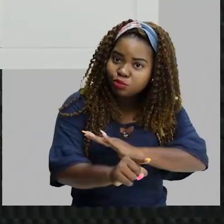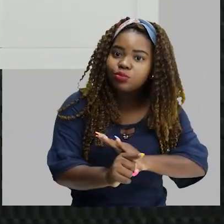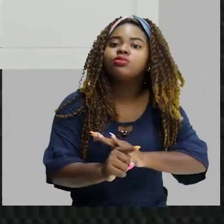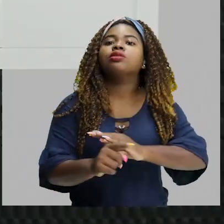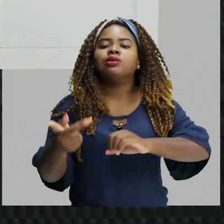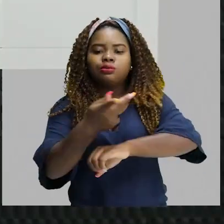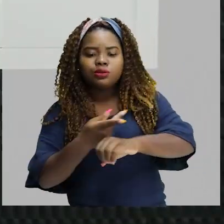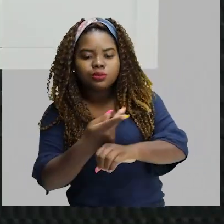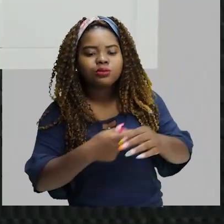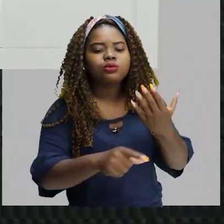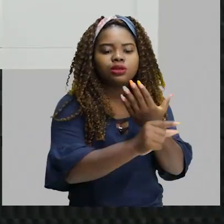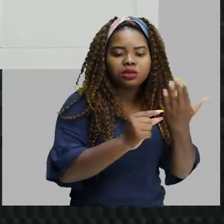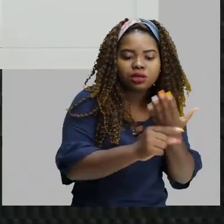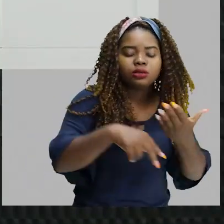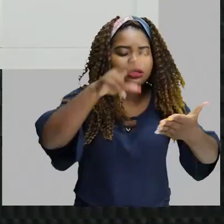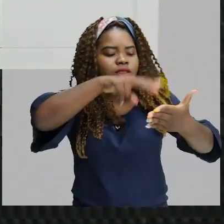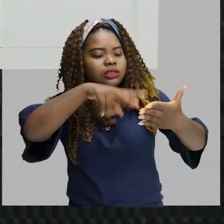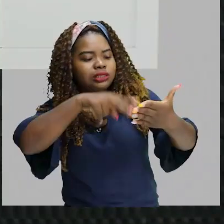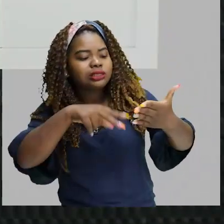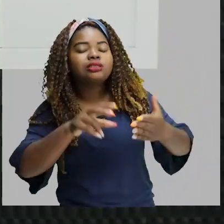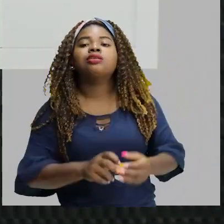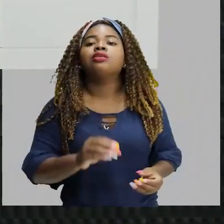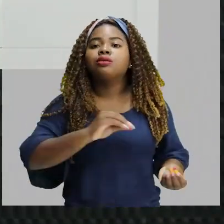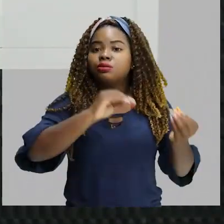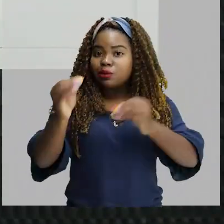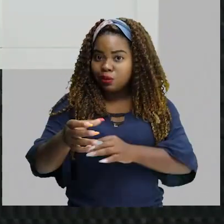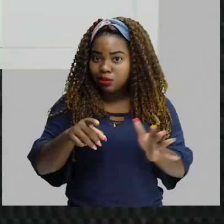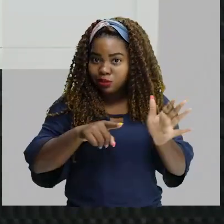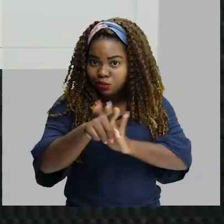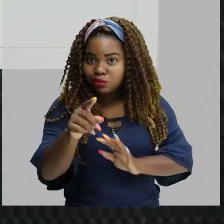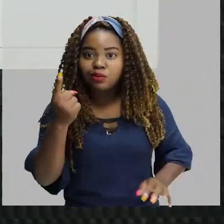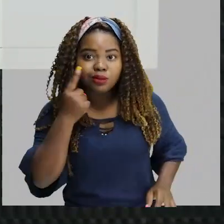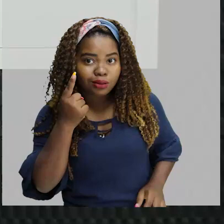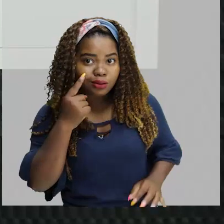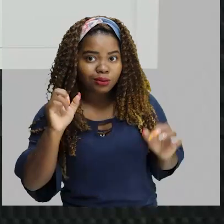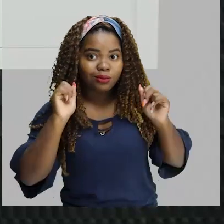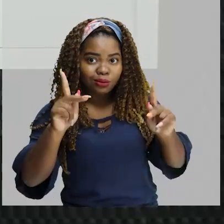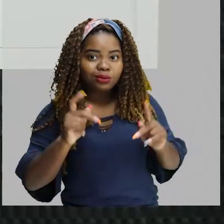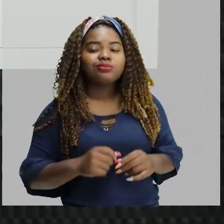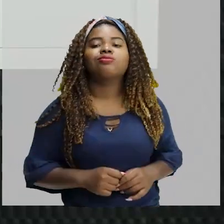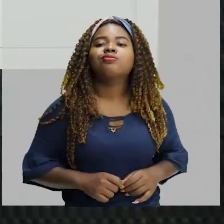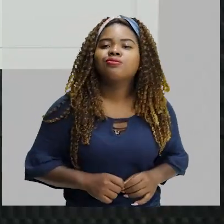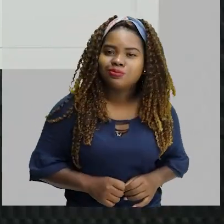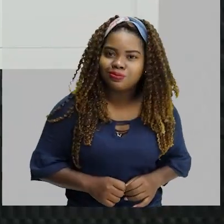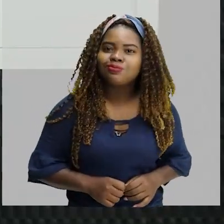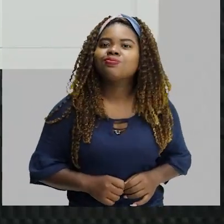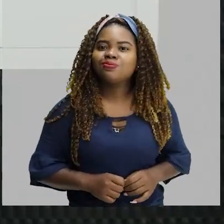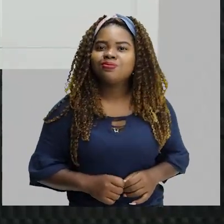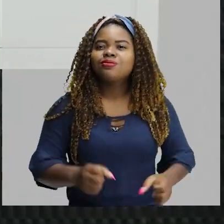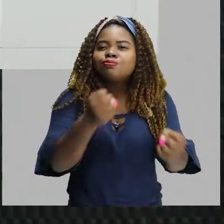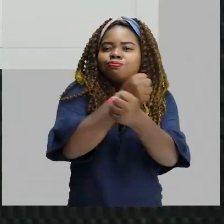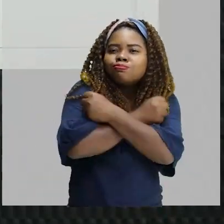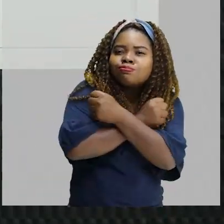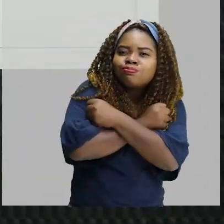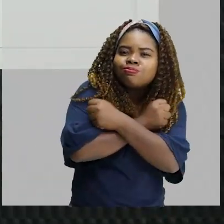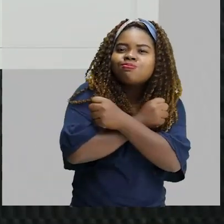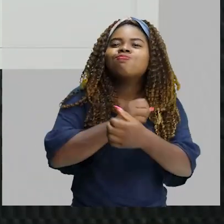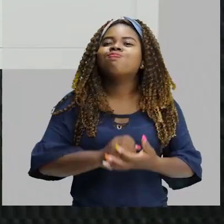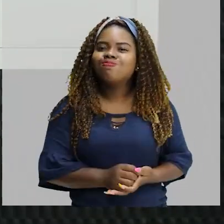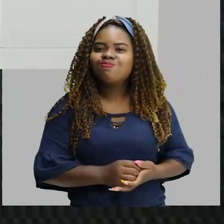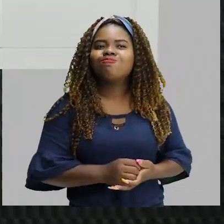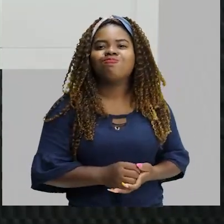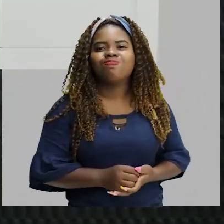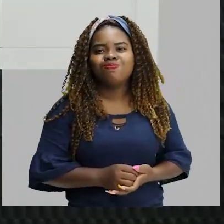procure a obra, faça uma leitura, mande suas perguntas aqui, que aí nós vamos tentar ajudar vocês. Fica aqui o nosso forte abraço, o